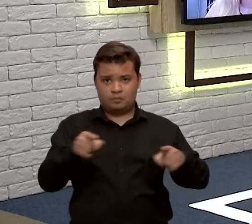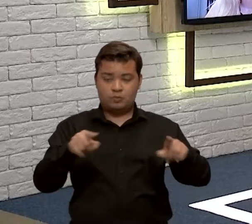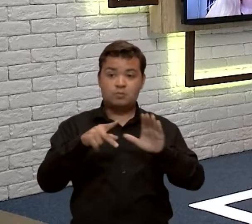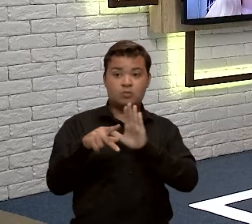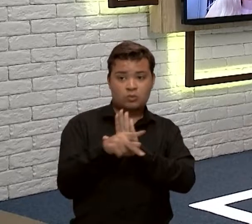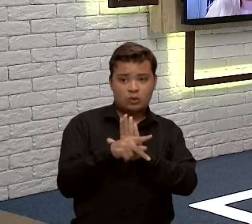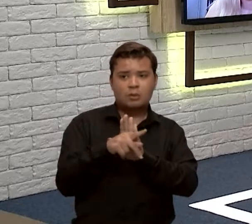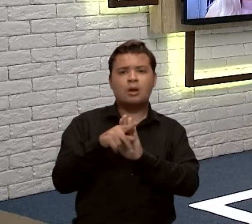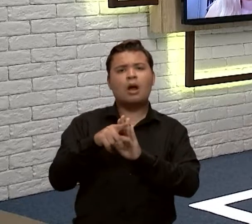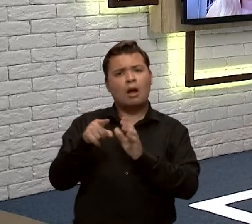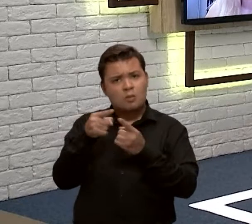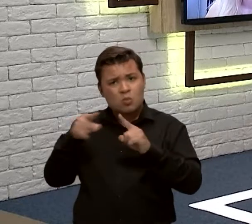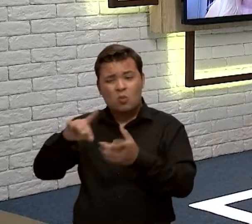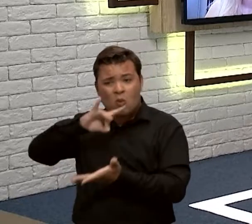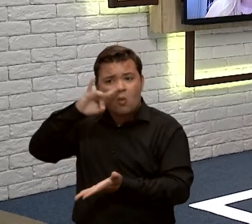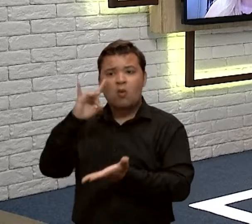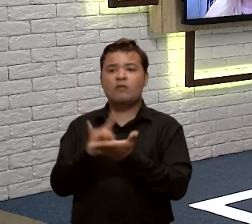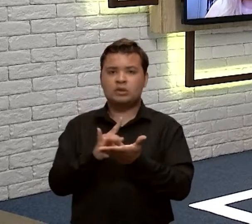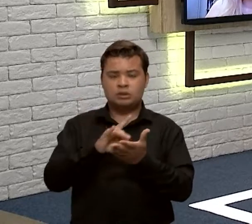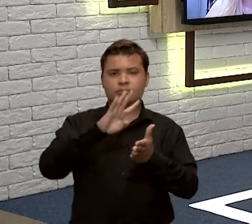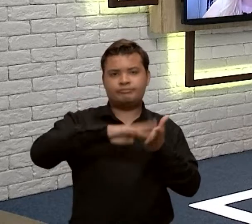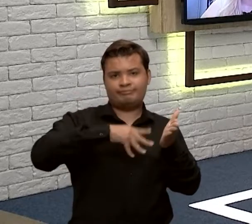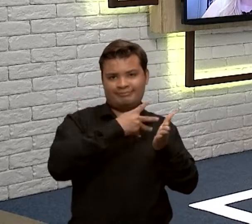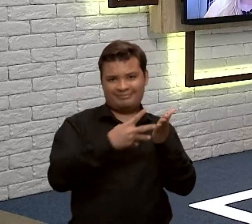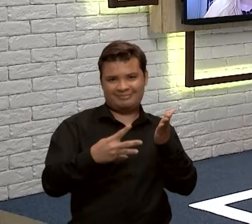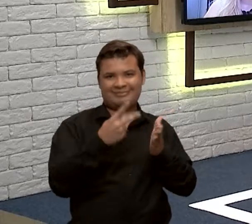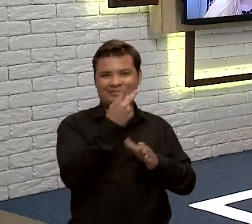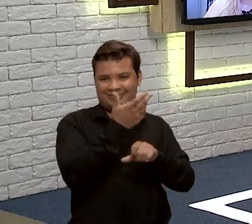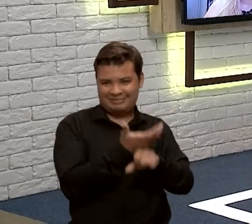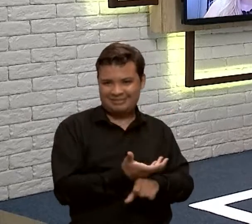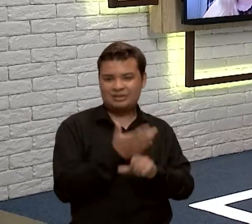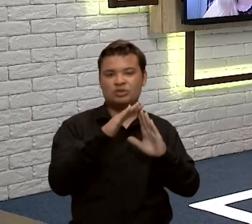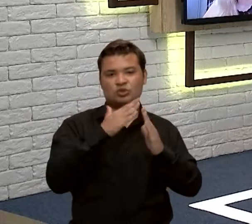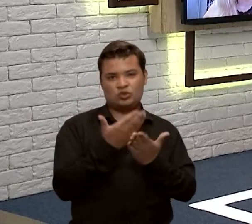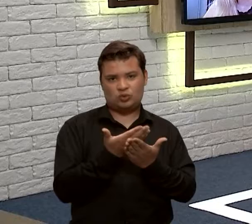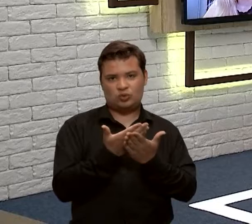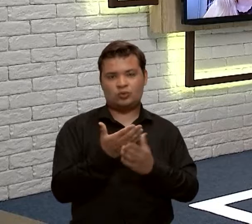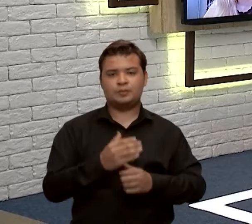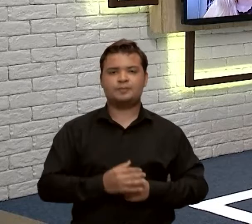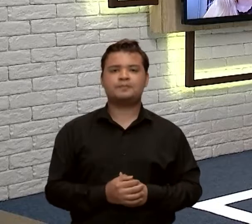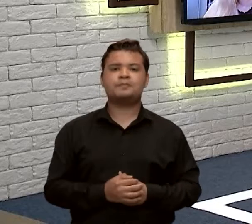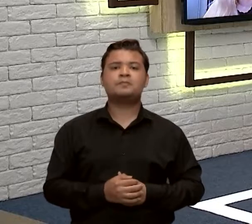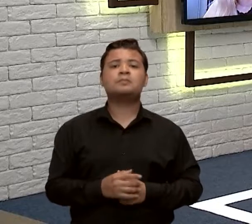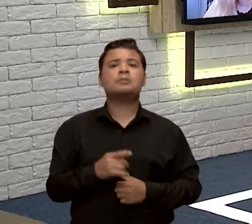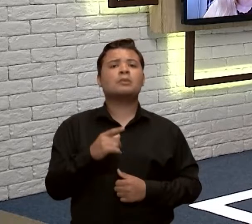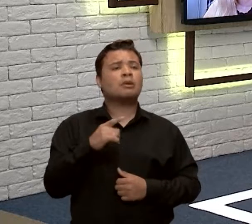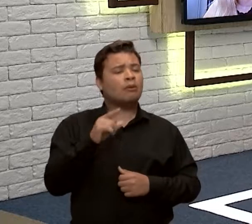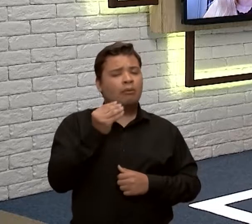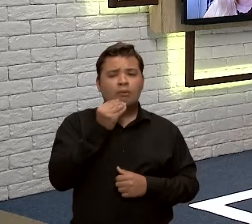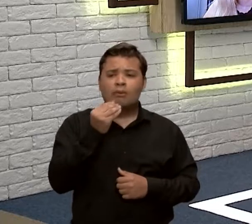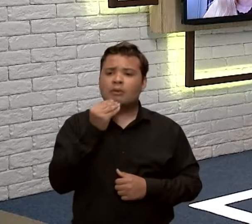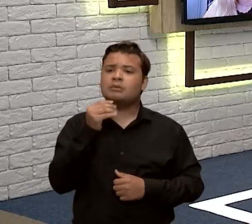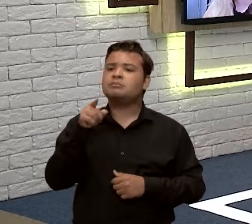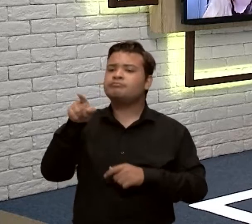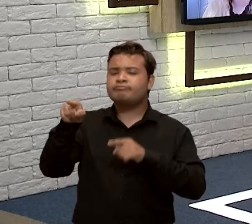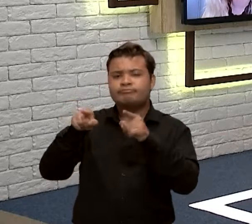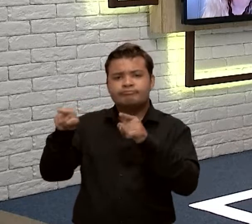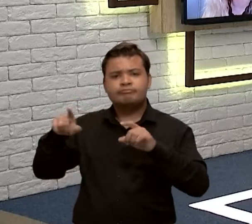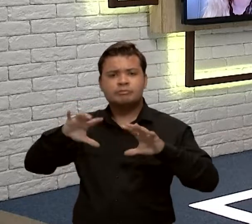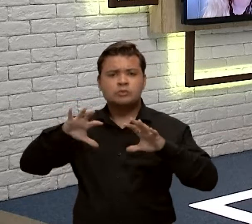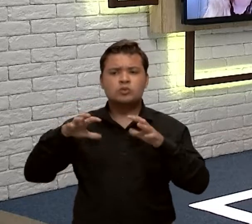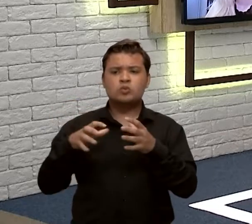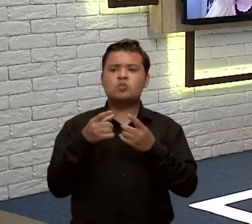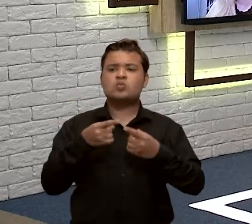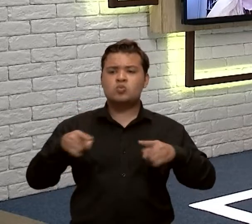oficial, então, dentro dos currículos, né? E, obviamente, formando uma massa de músicos e crianças que também